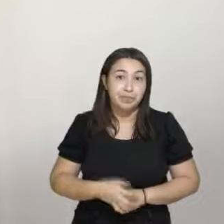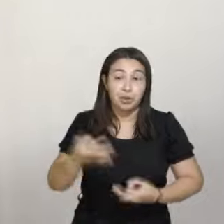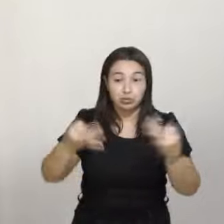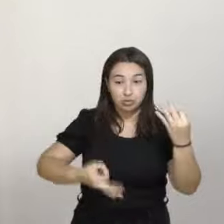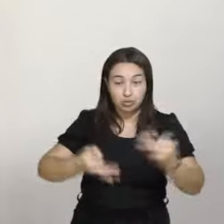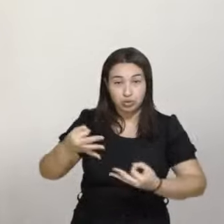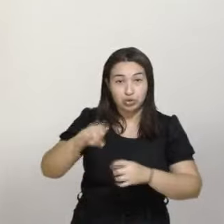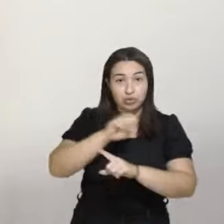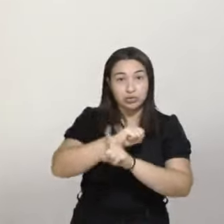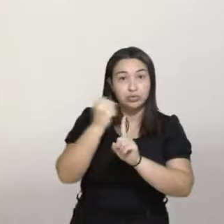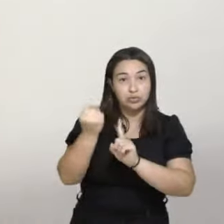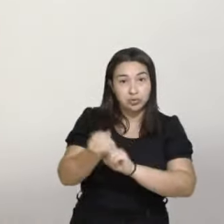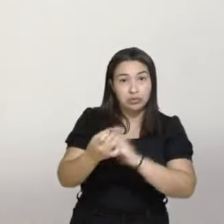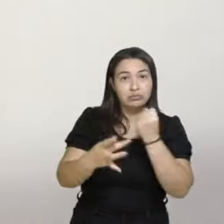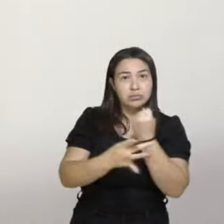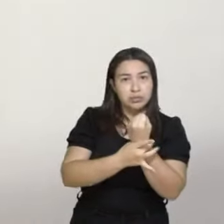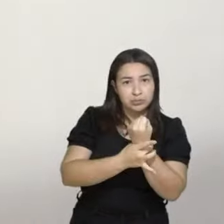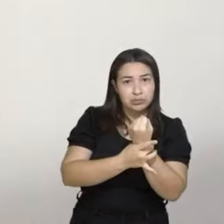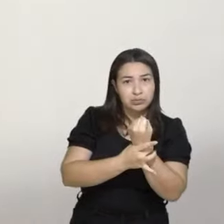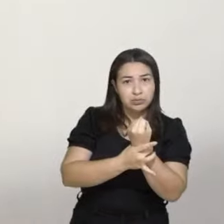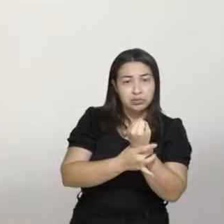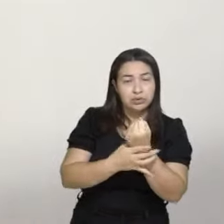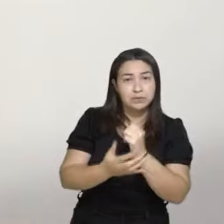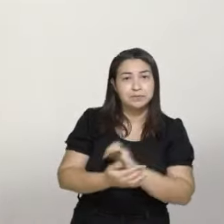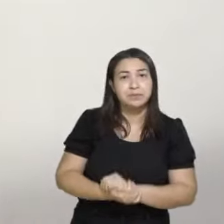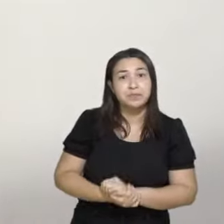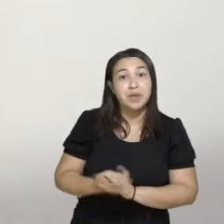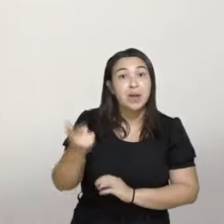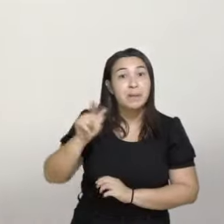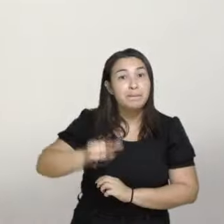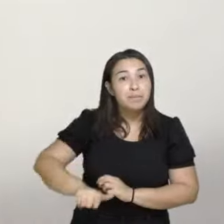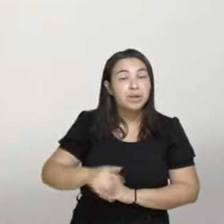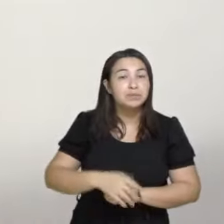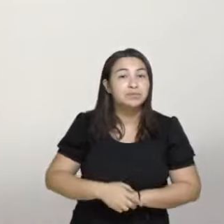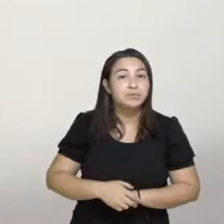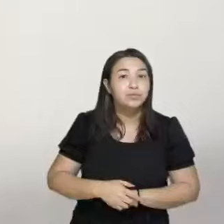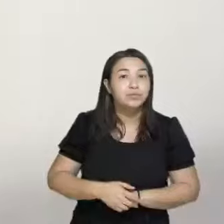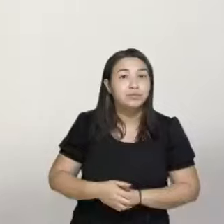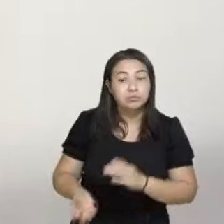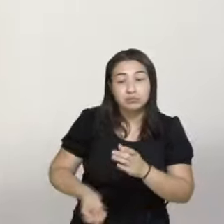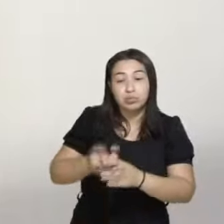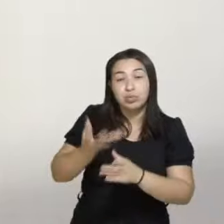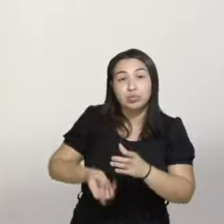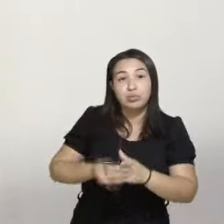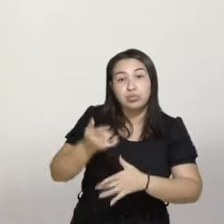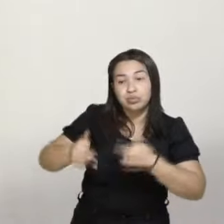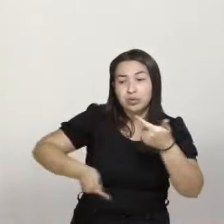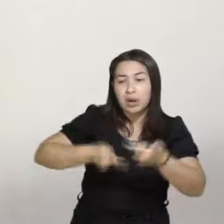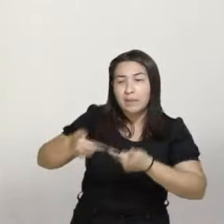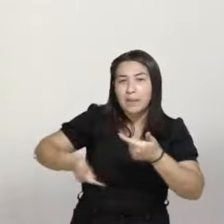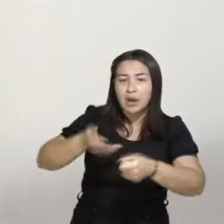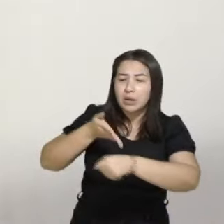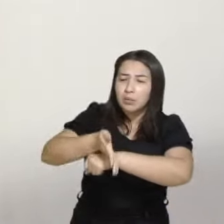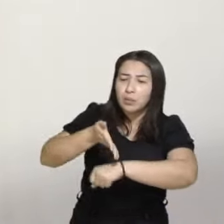social com as isenções tributárias e geração de trabalho, emprego e renda.